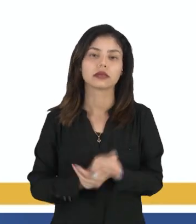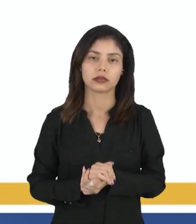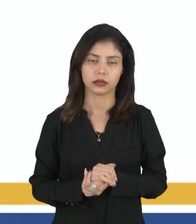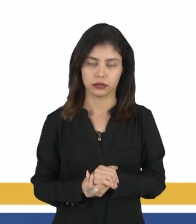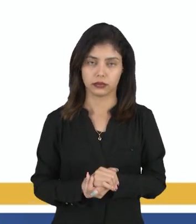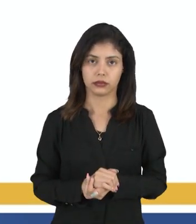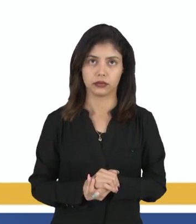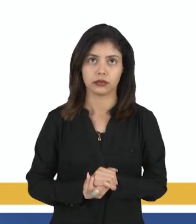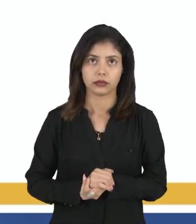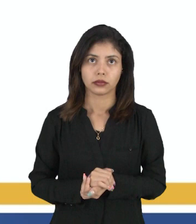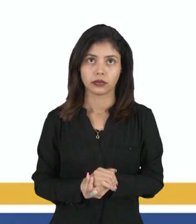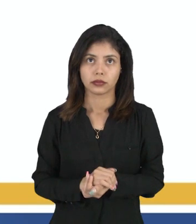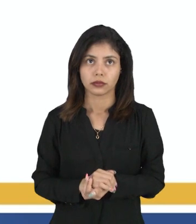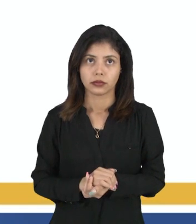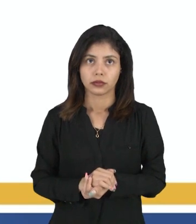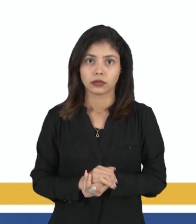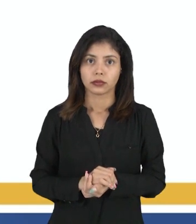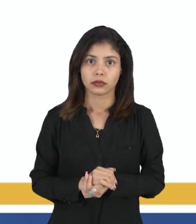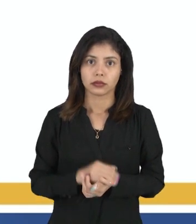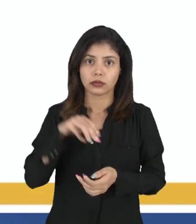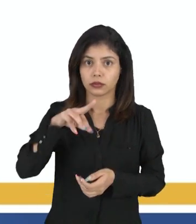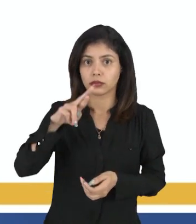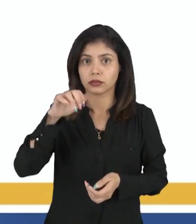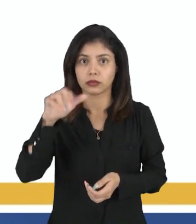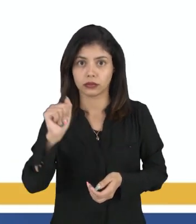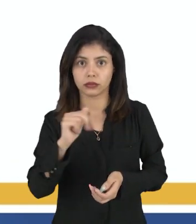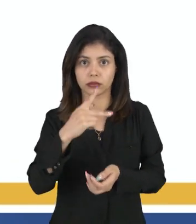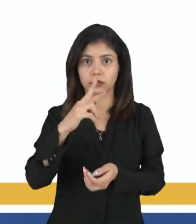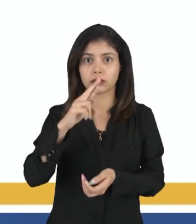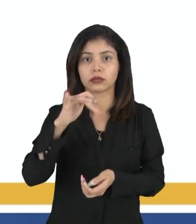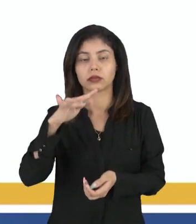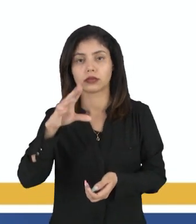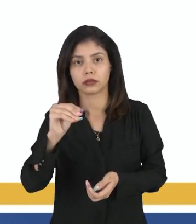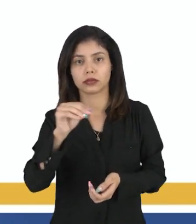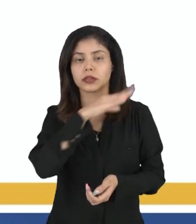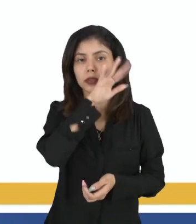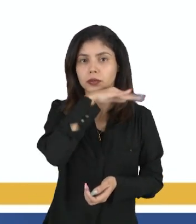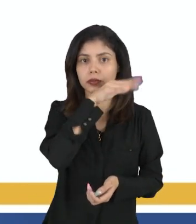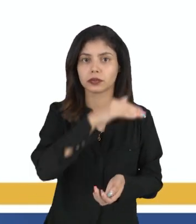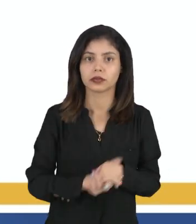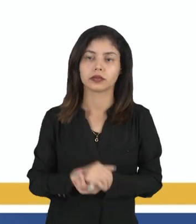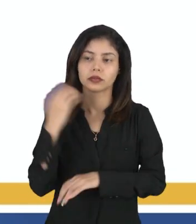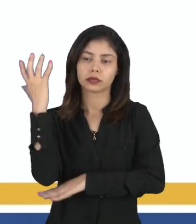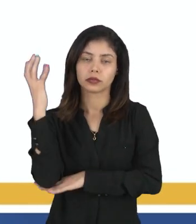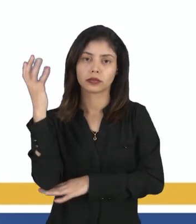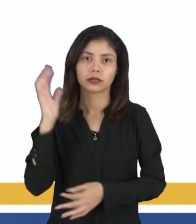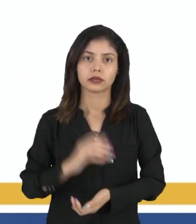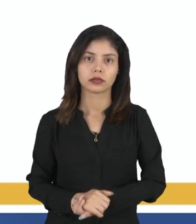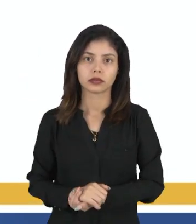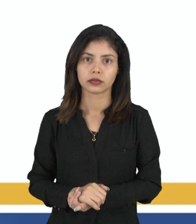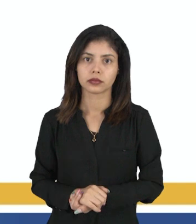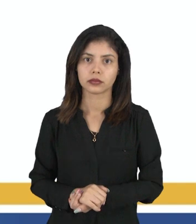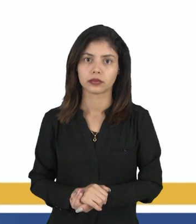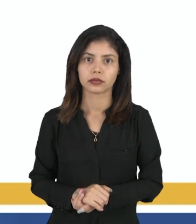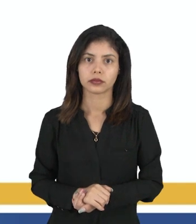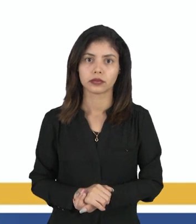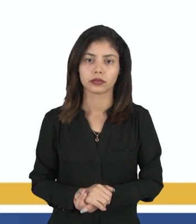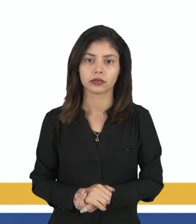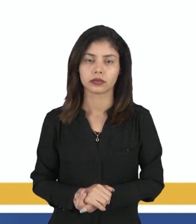ciência, que são reino monera, protista, reino animal, reino vegetal e